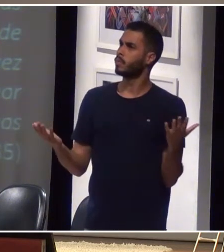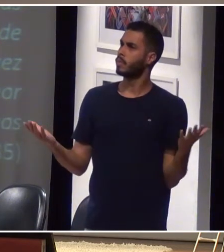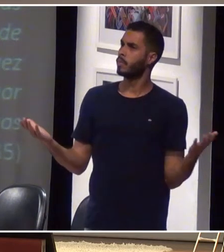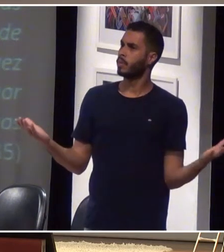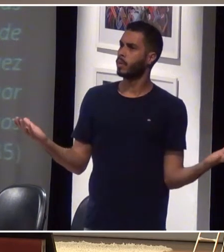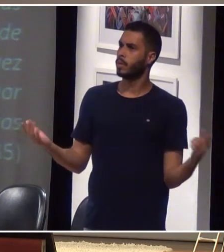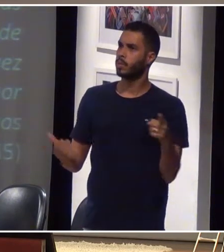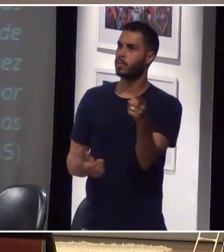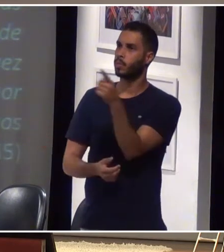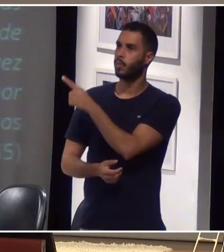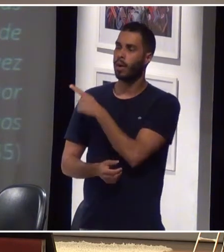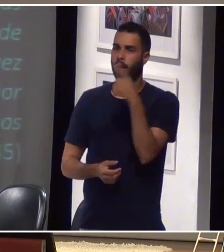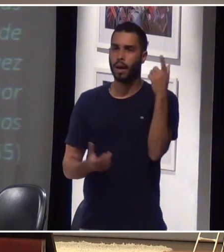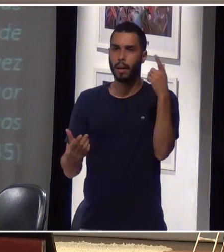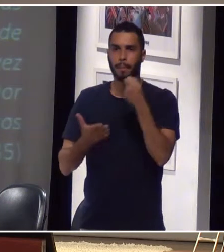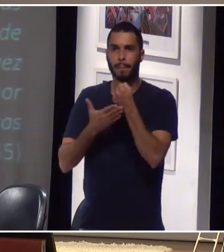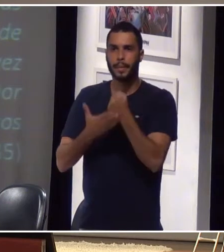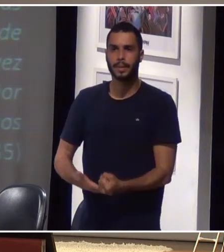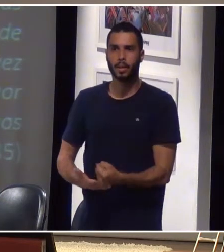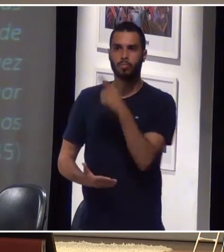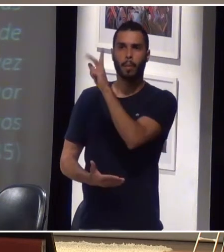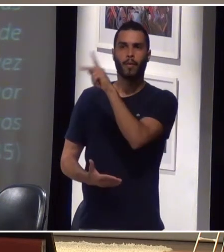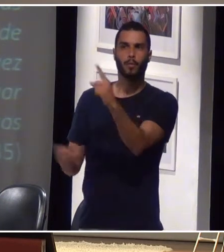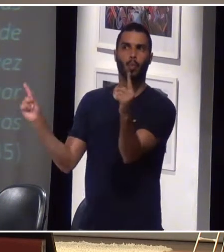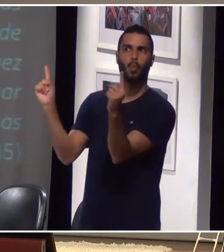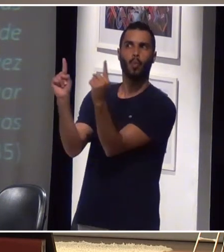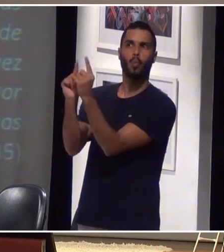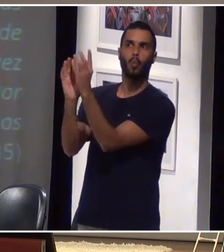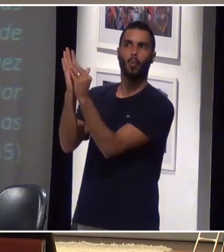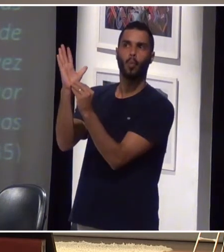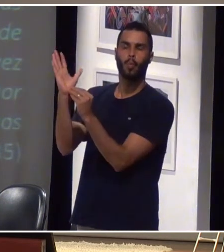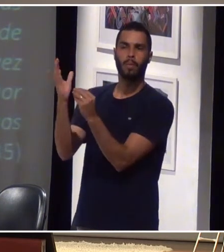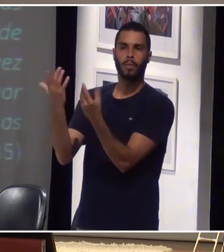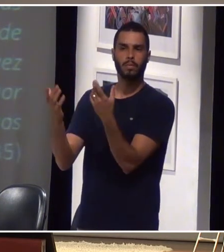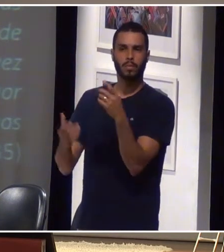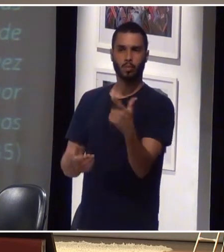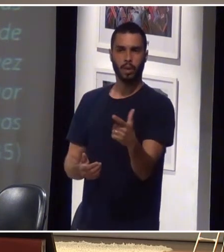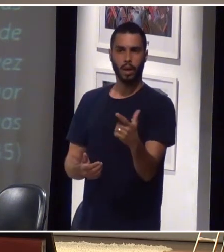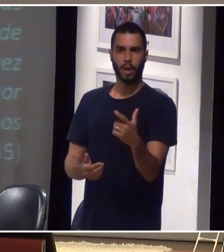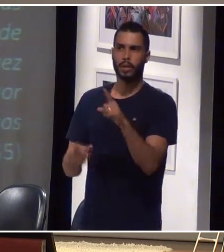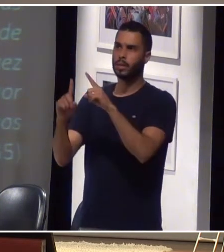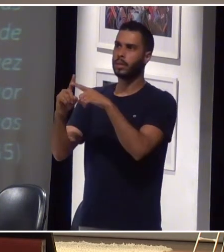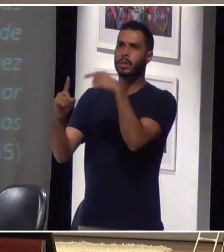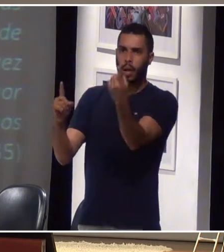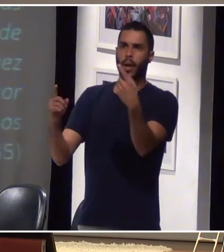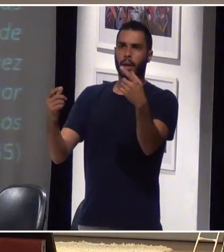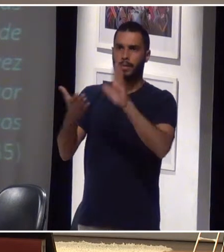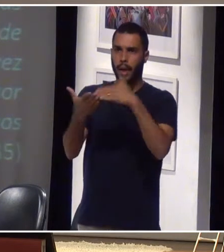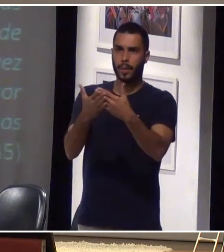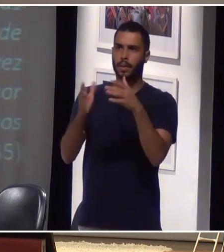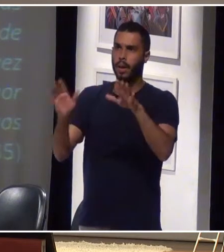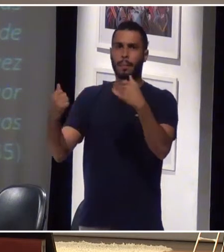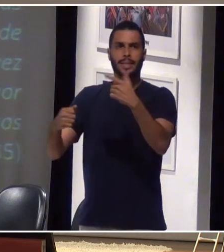os professores não reduzem os conteúdos para mim. Eu precisava, além do intérprete, que alguém também fizesse esse trabalho de acompanhamento, tivesse